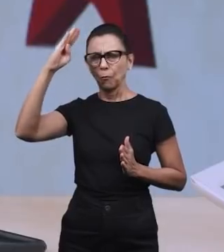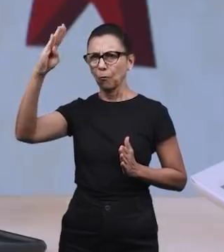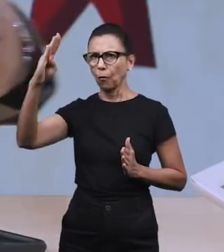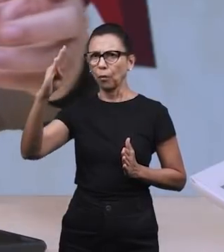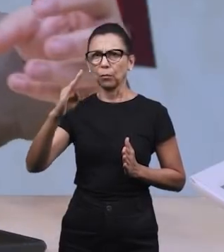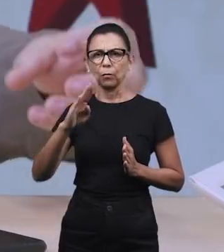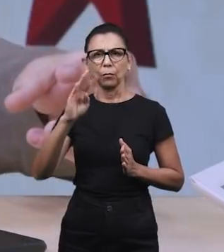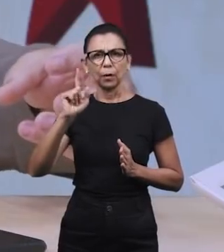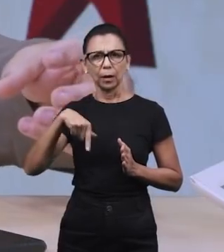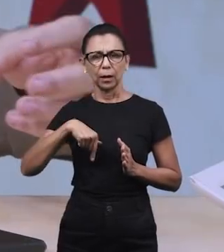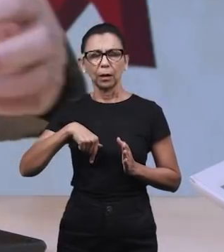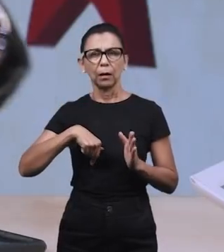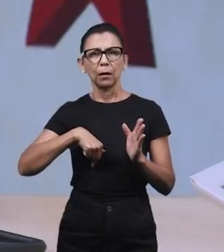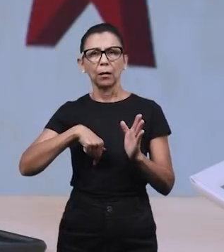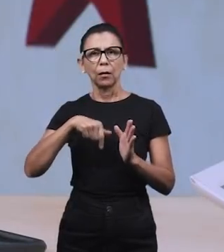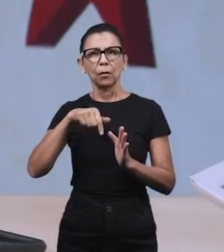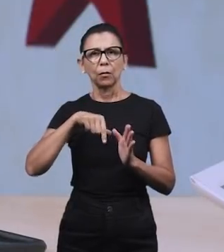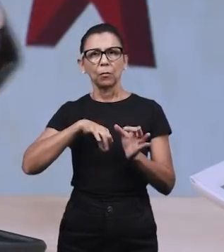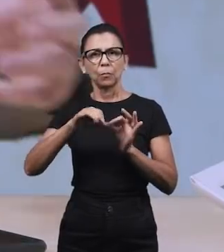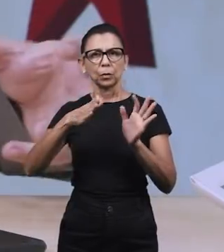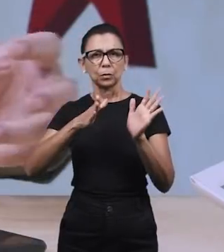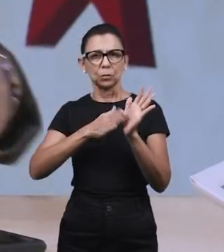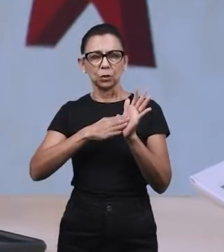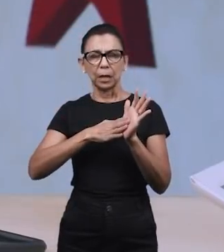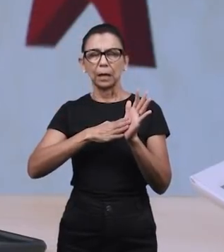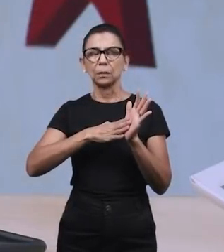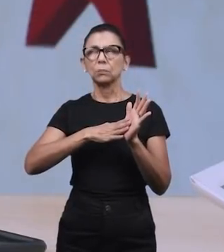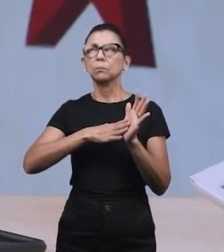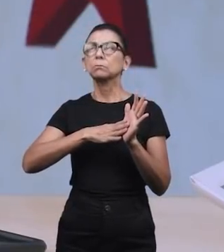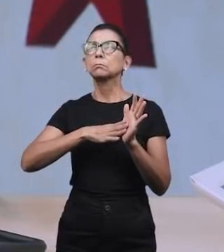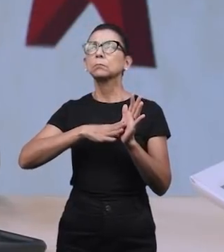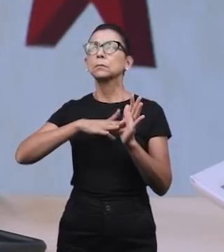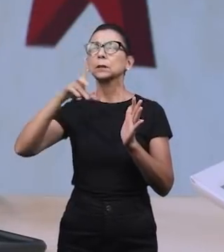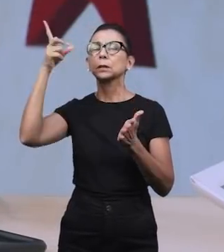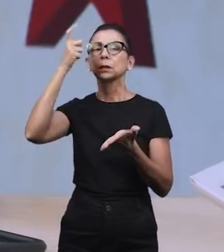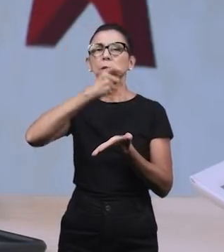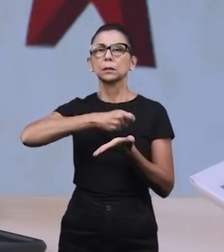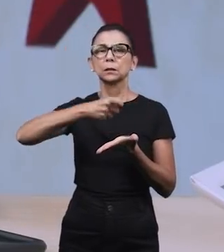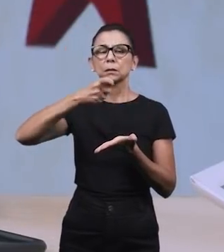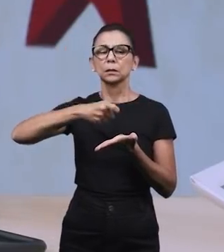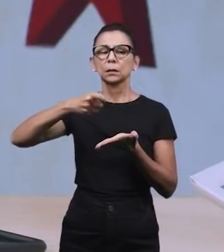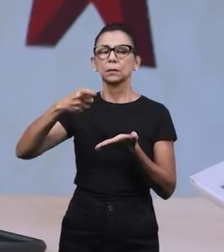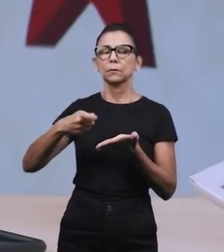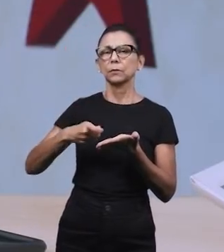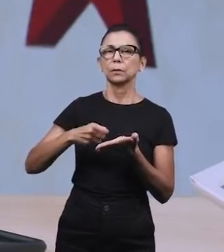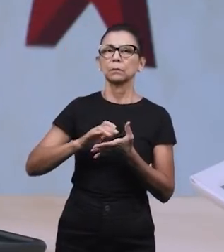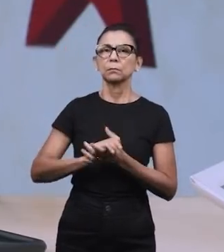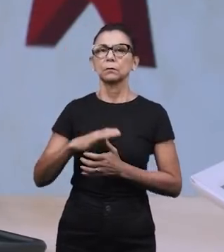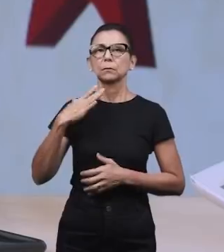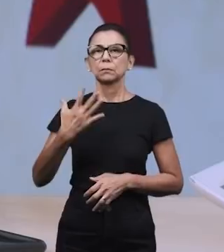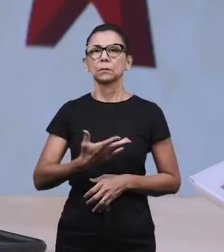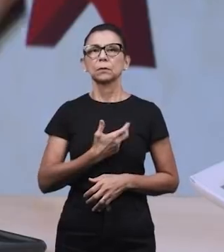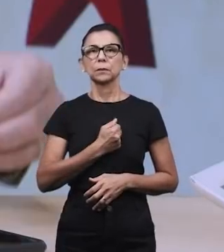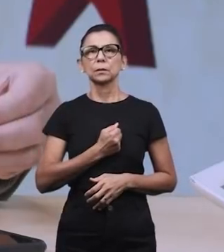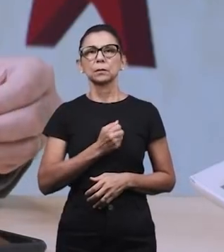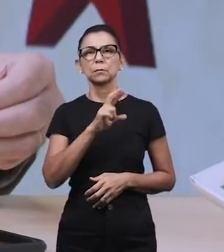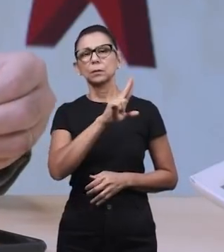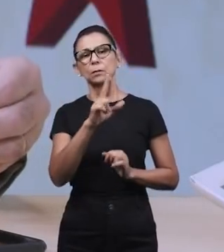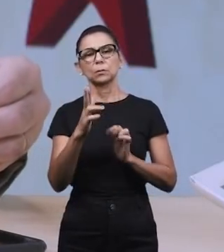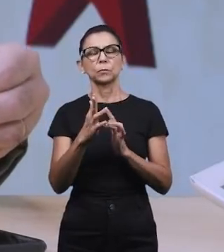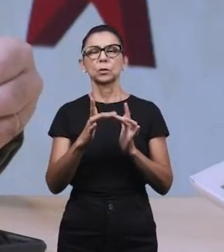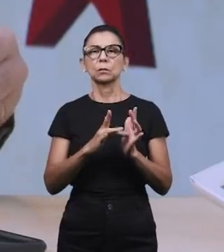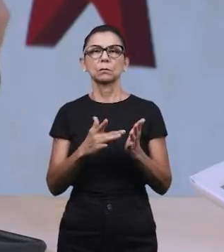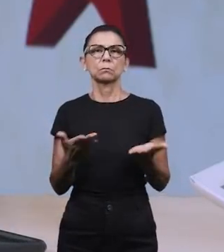Bíblia é um projeto escrito por Deus, estabelecido por Deus de salvação para o homem, e salvação só através de Jesus, e ele mesmo